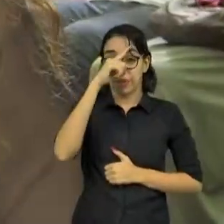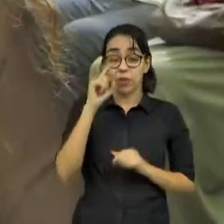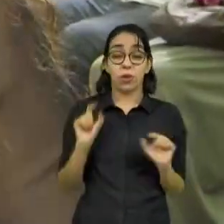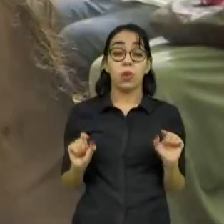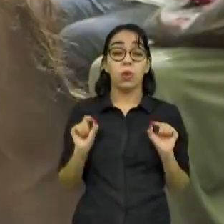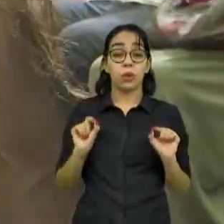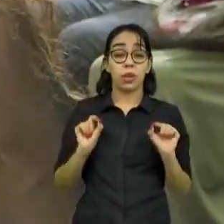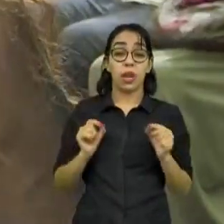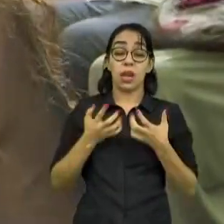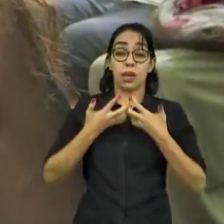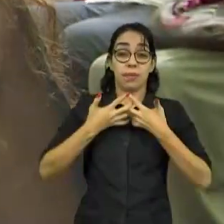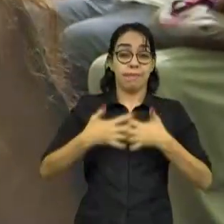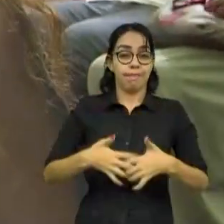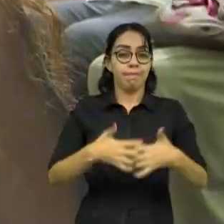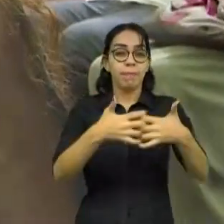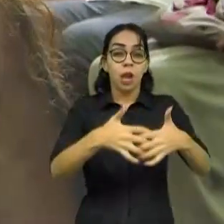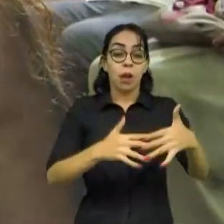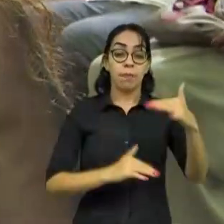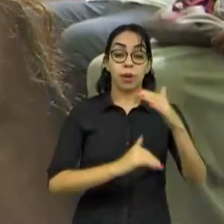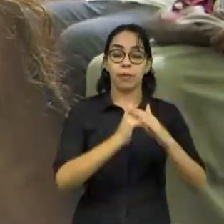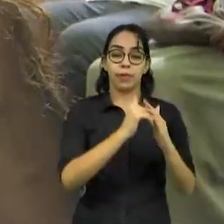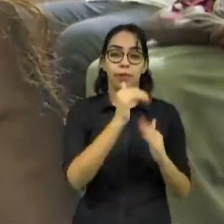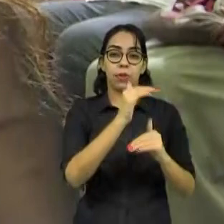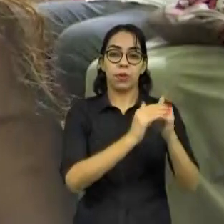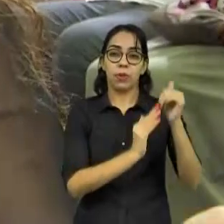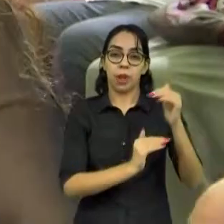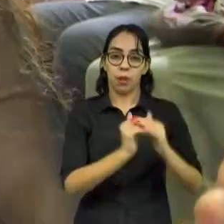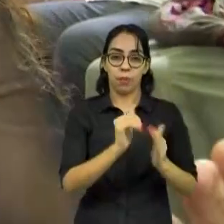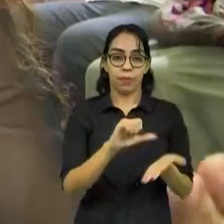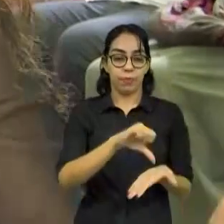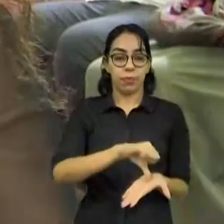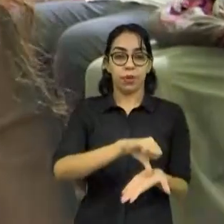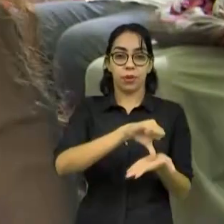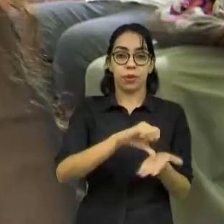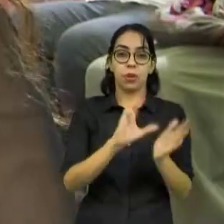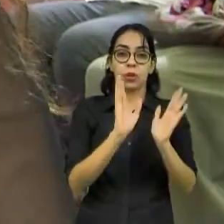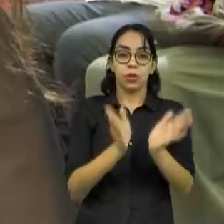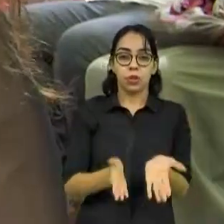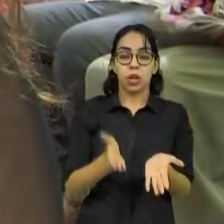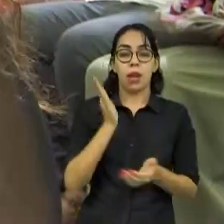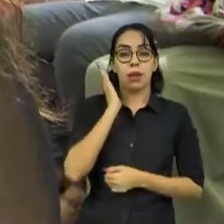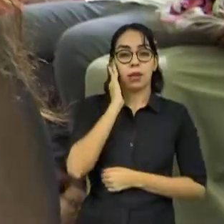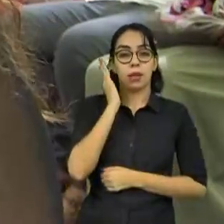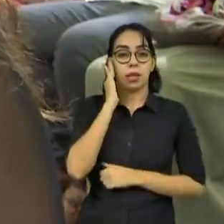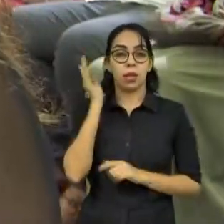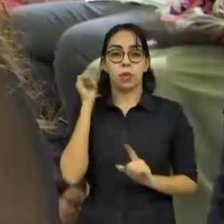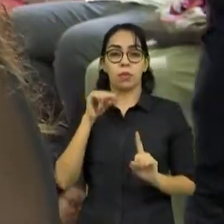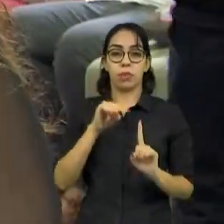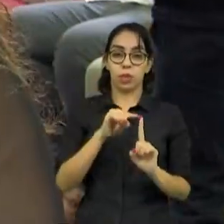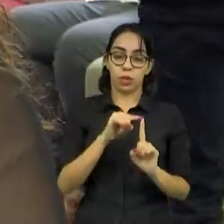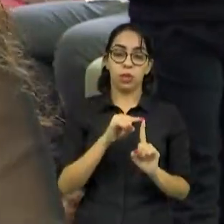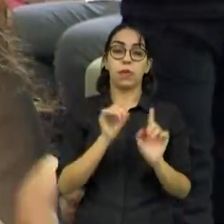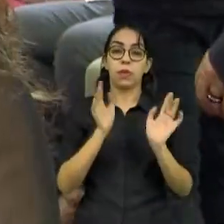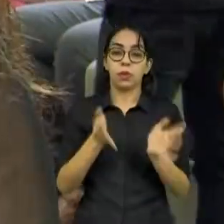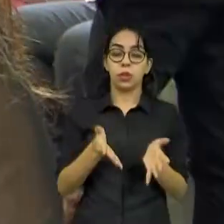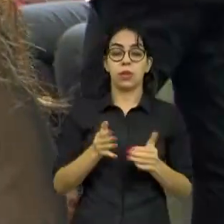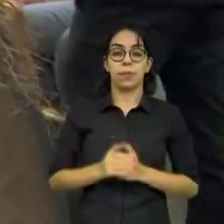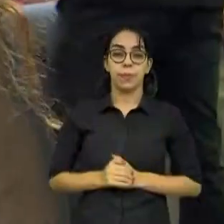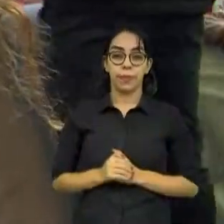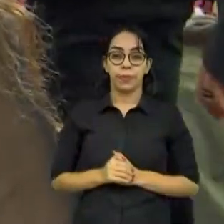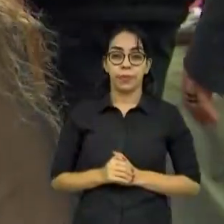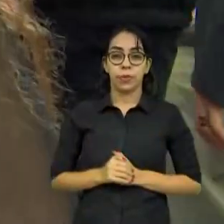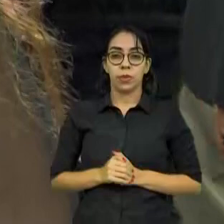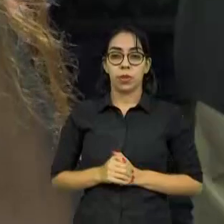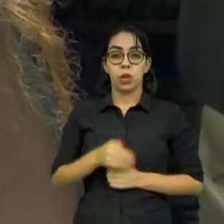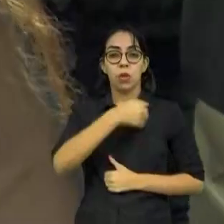Equipamentos profissionais, já dentro desse pensamento, dessa construção. Acho que tanto o governador